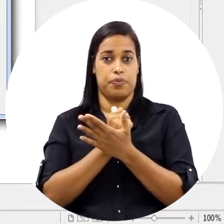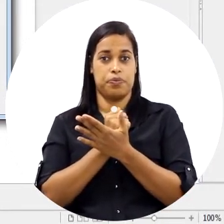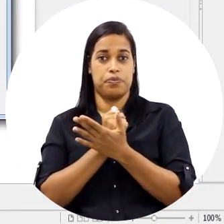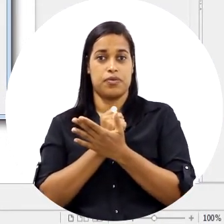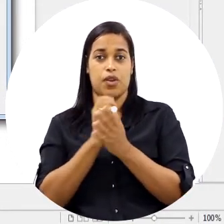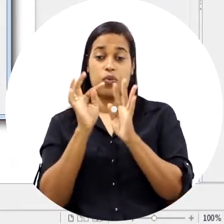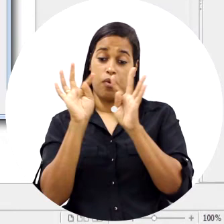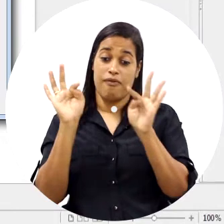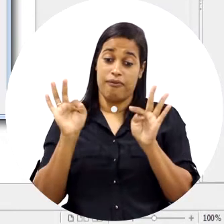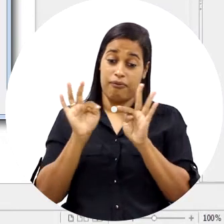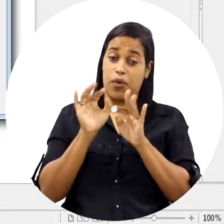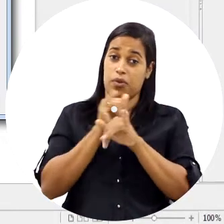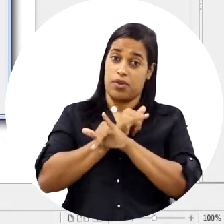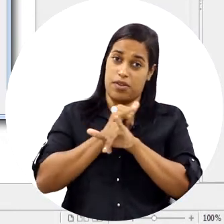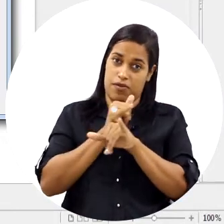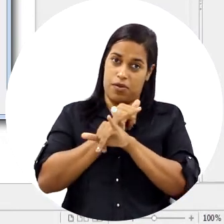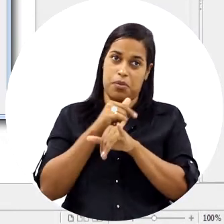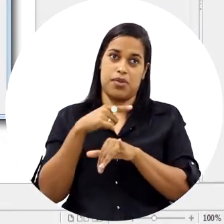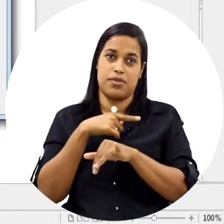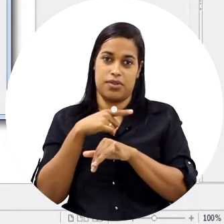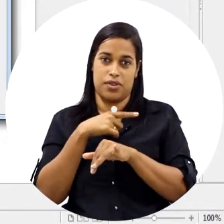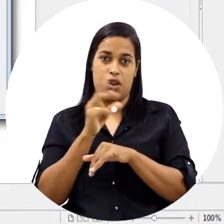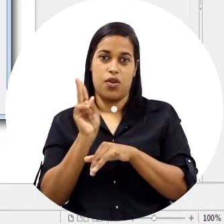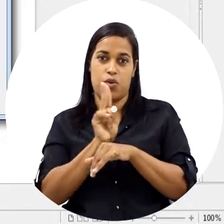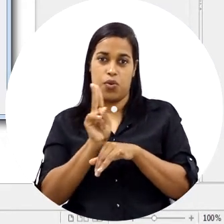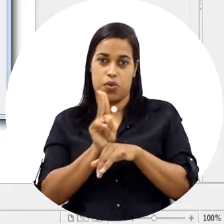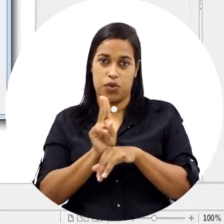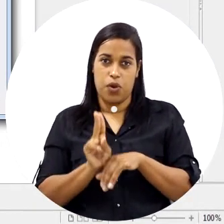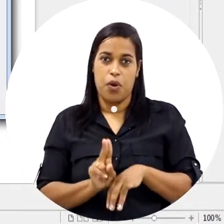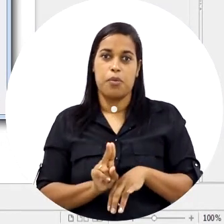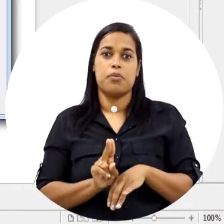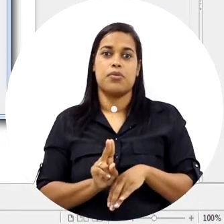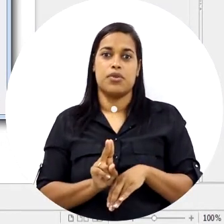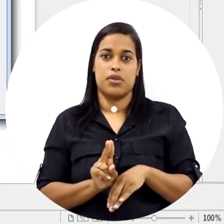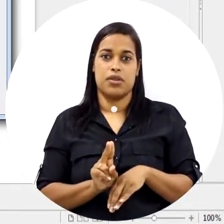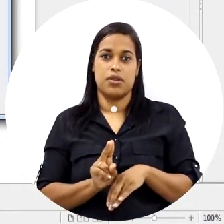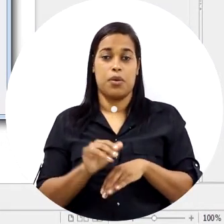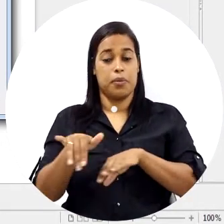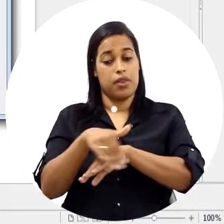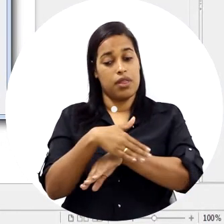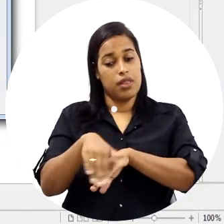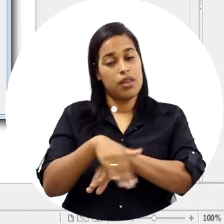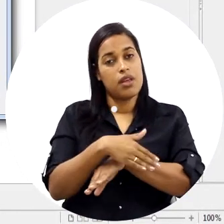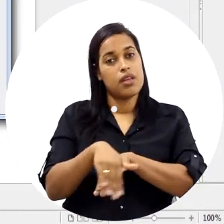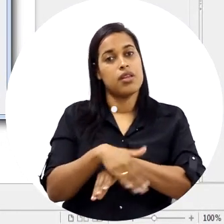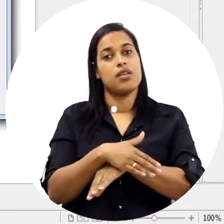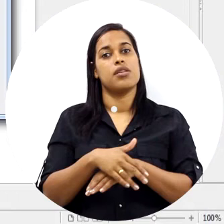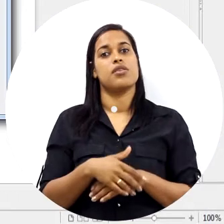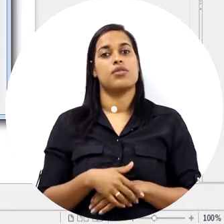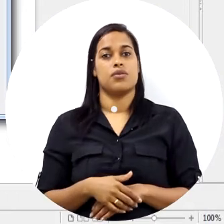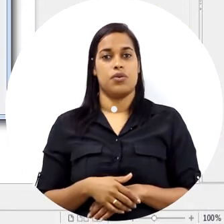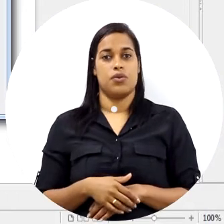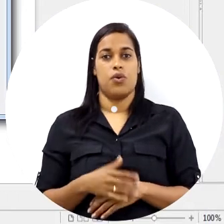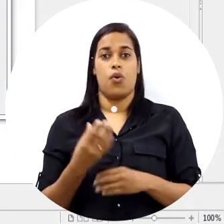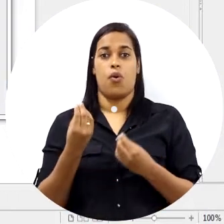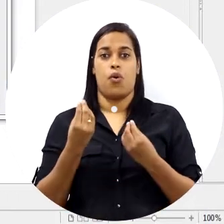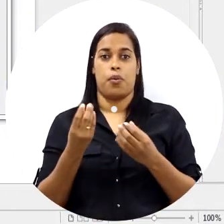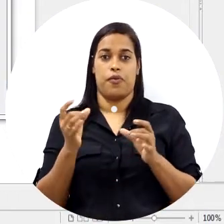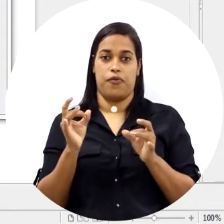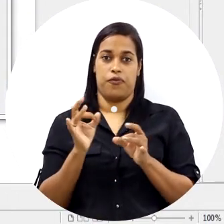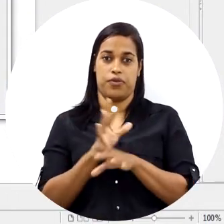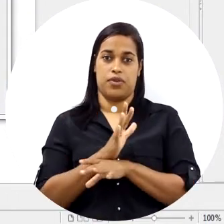a tua fonte de dados que você está gerando e o nome para ela. Nesse caso aqui ficou como endereços 1. Então, vamos concluir.